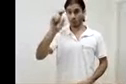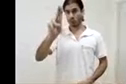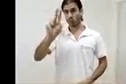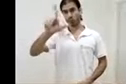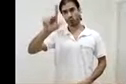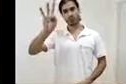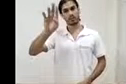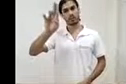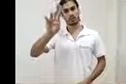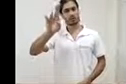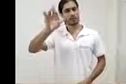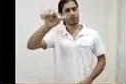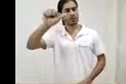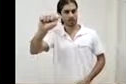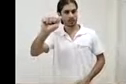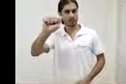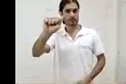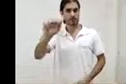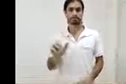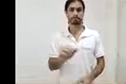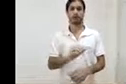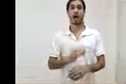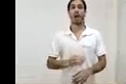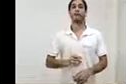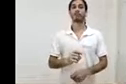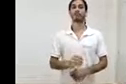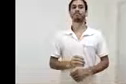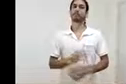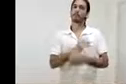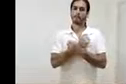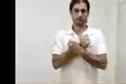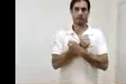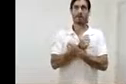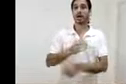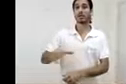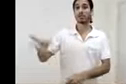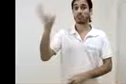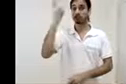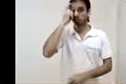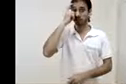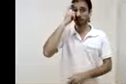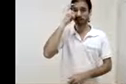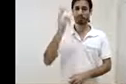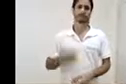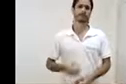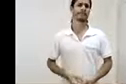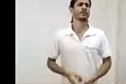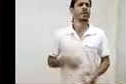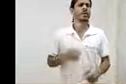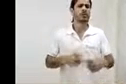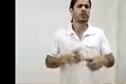a produção de conhecimento nas ciências humanas, sobretudo, do ponto de vista dos elementos